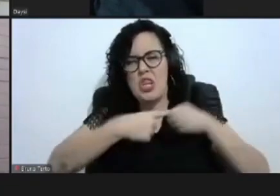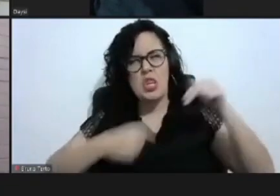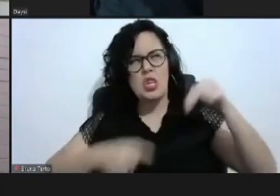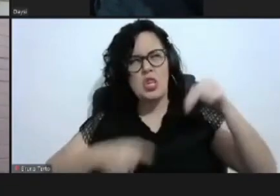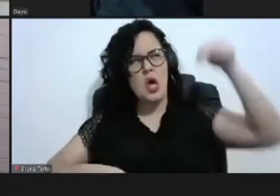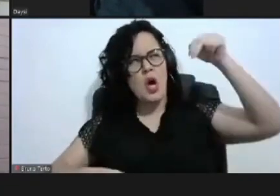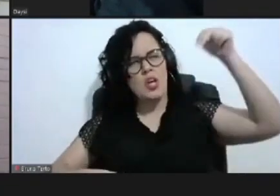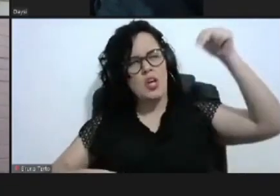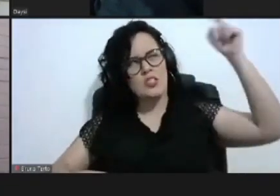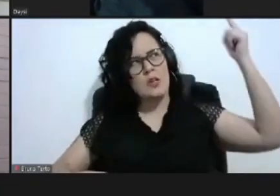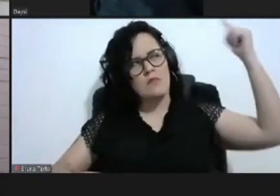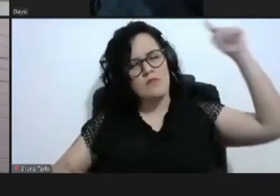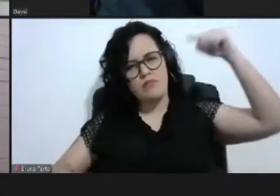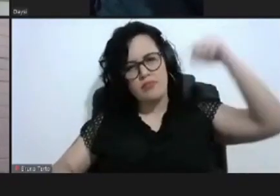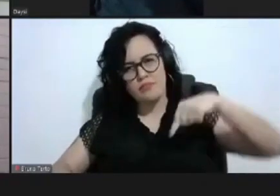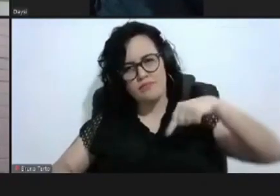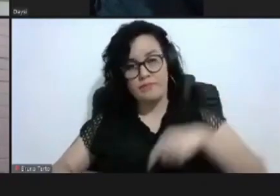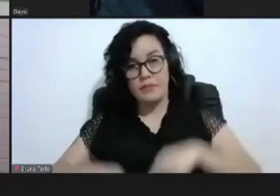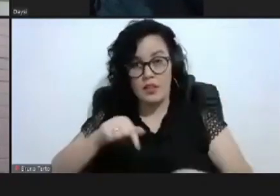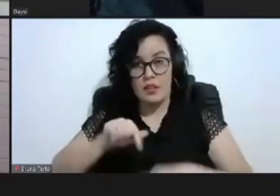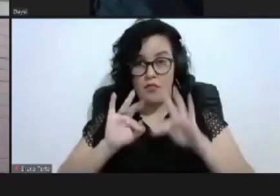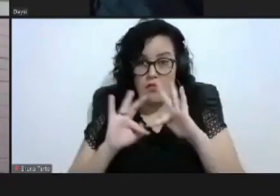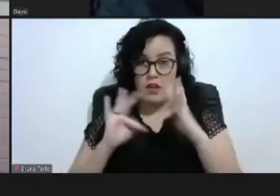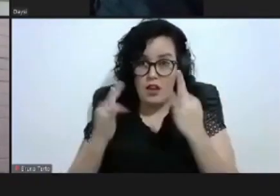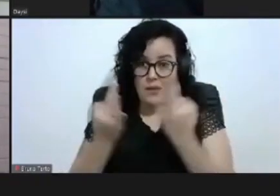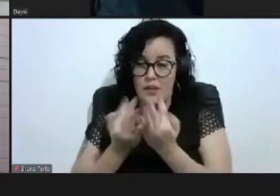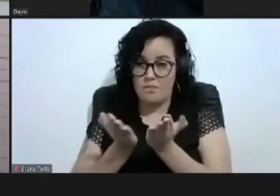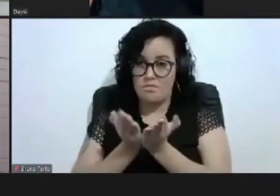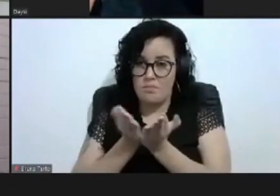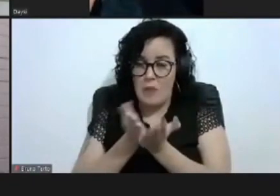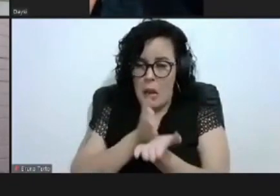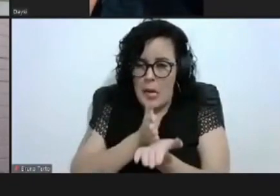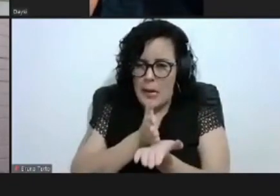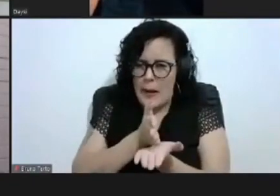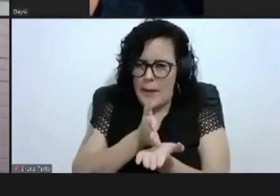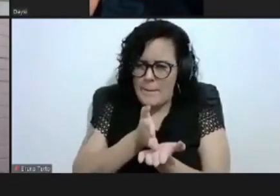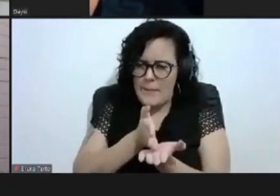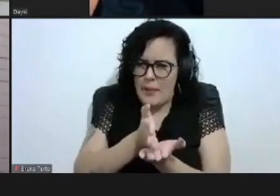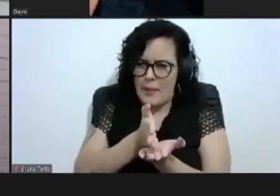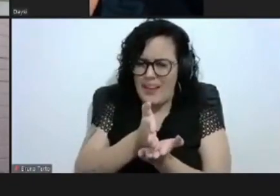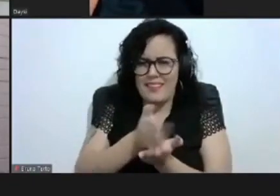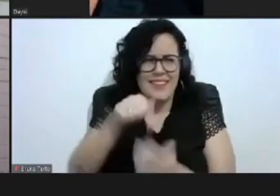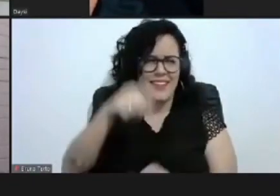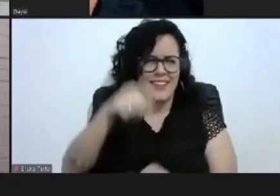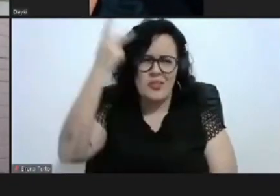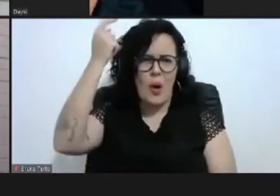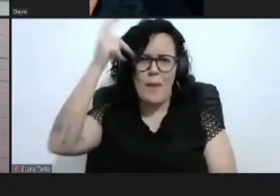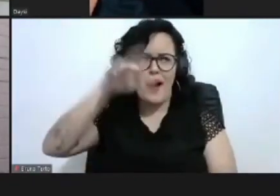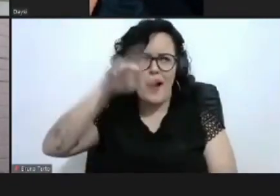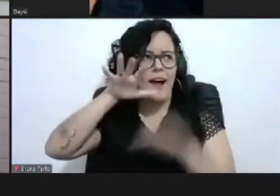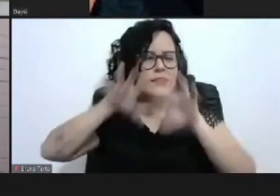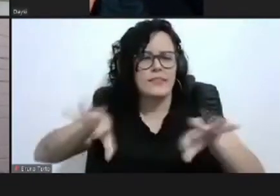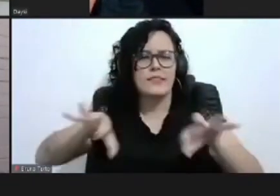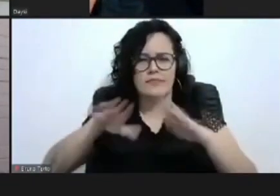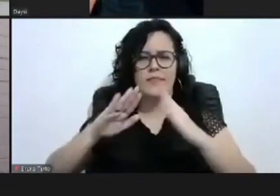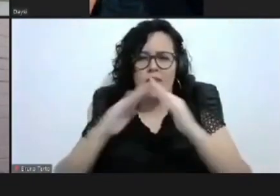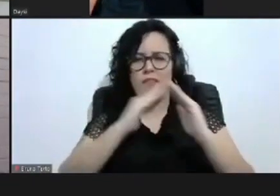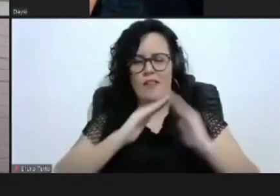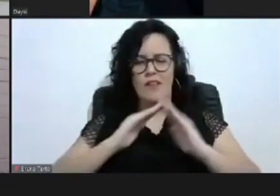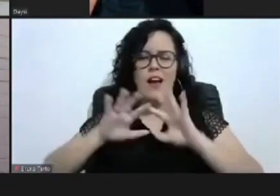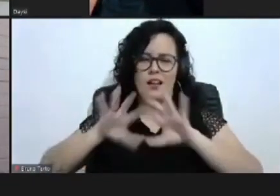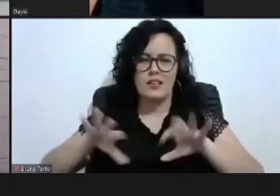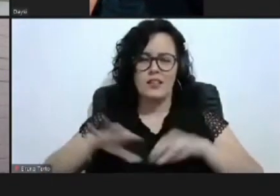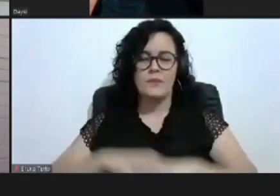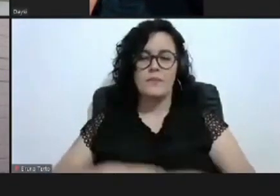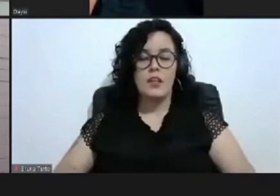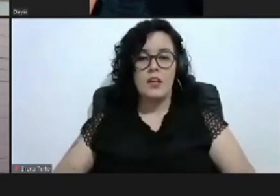é uma família evangélica, né, que também é muito tradicional, né, nos bairros periféricos. E, para mim, o encontro com a